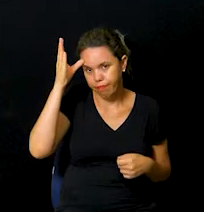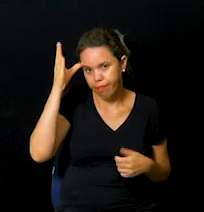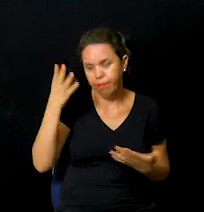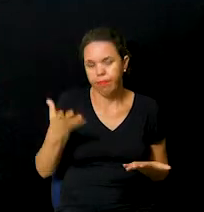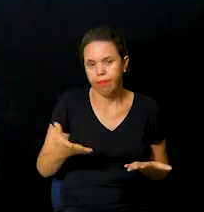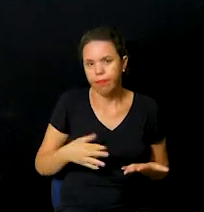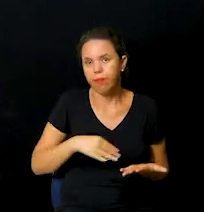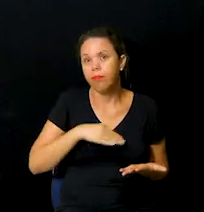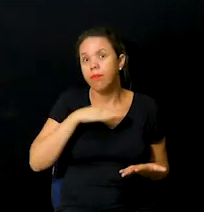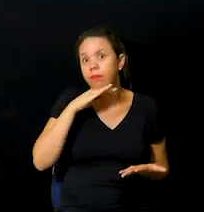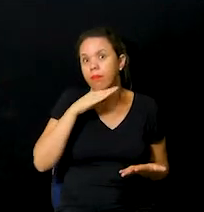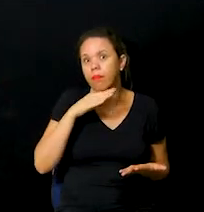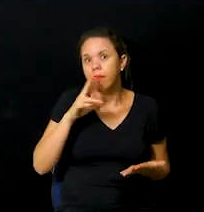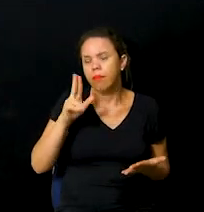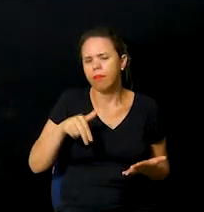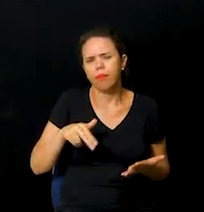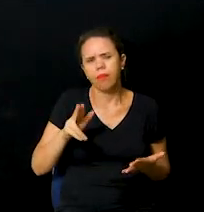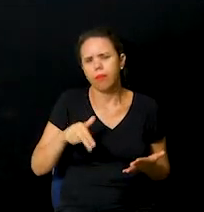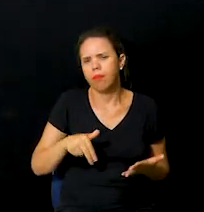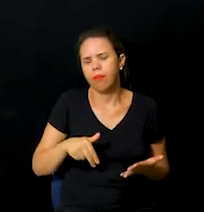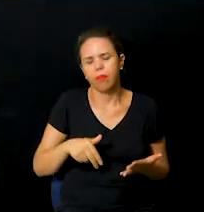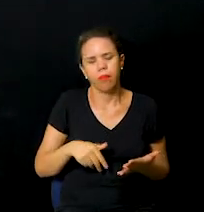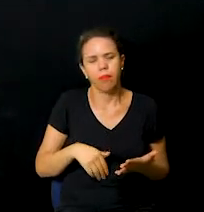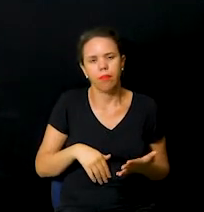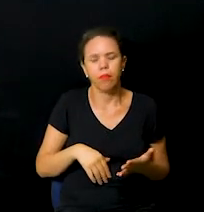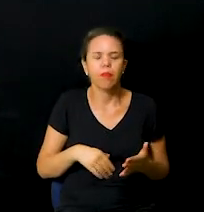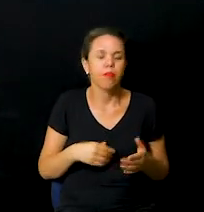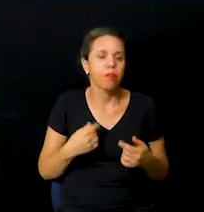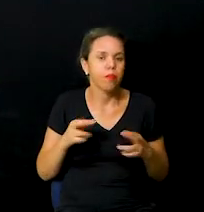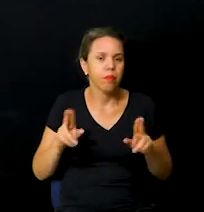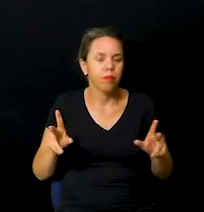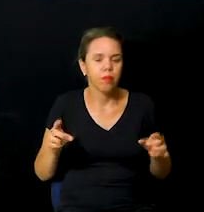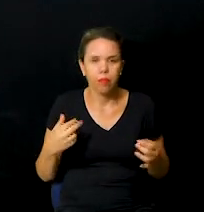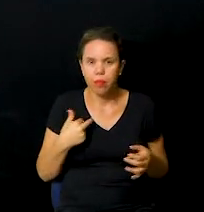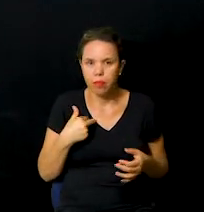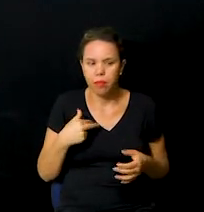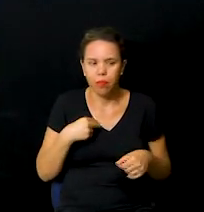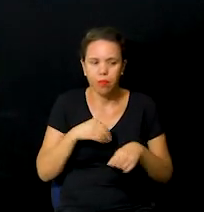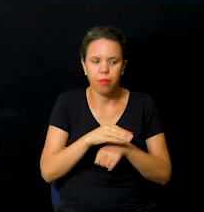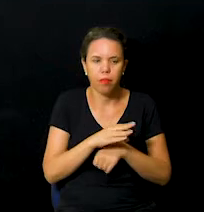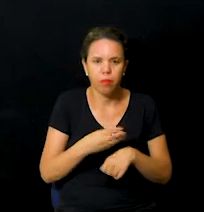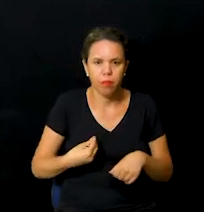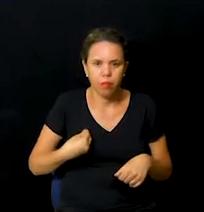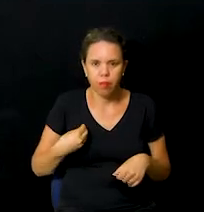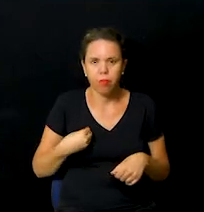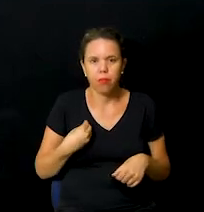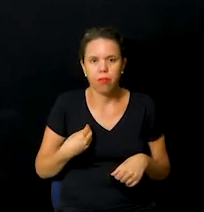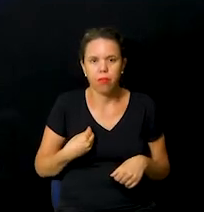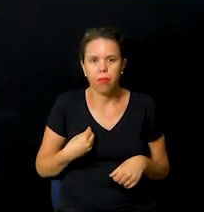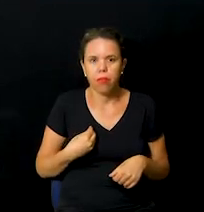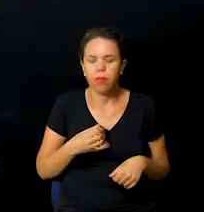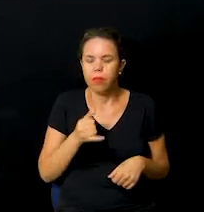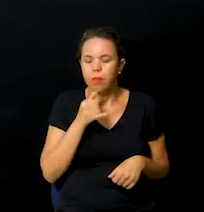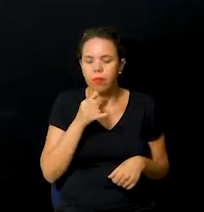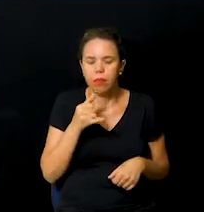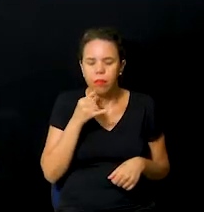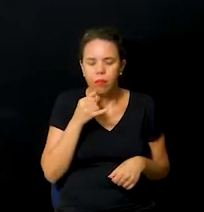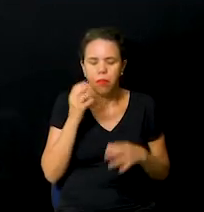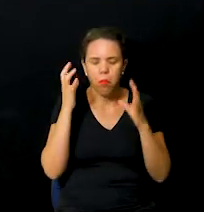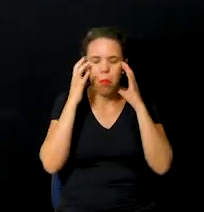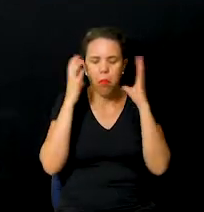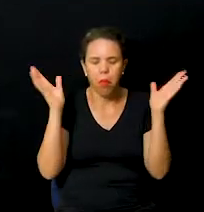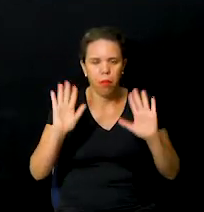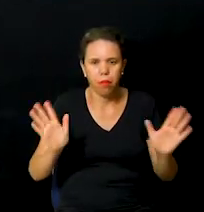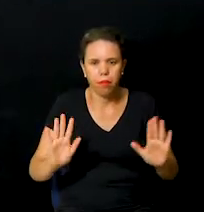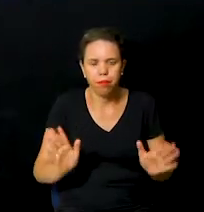Conhecimento, ele não esgota nunca. Nunca. A diferença é que a gente não pode trazer para a nossa vida obesidade